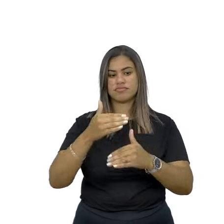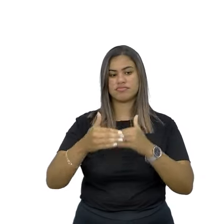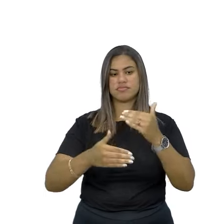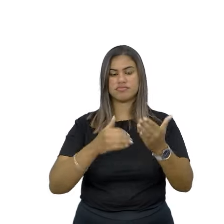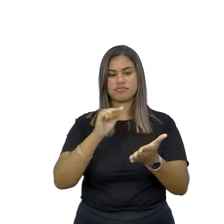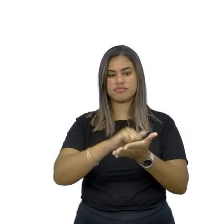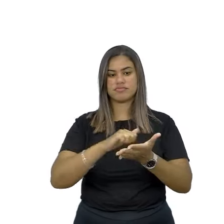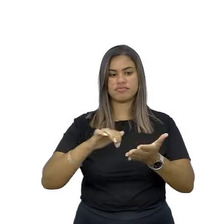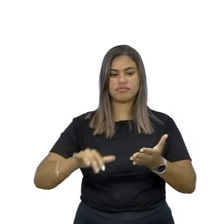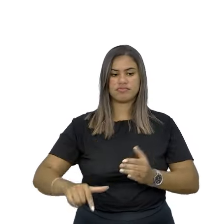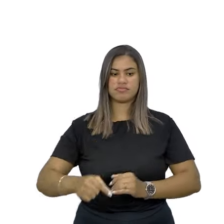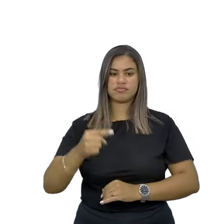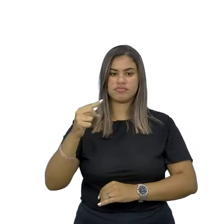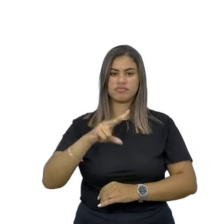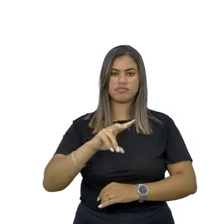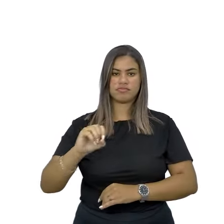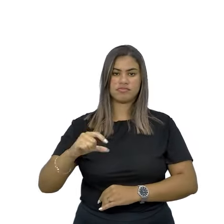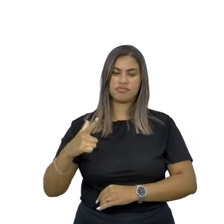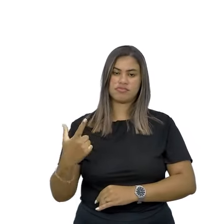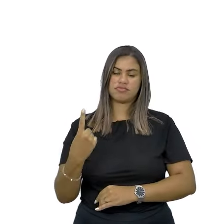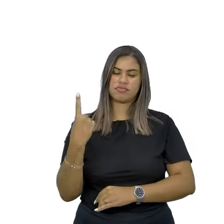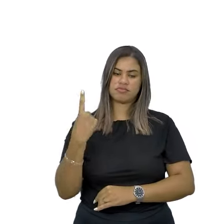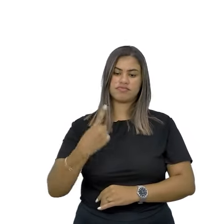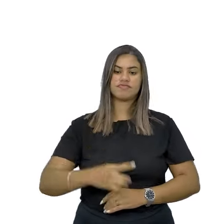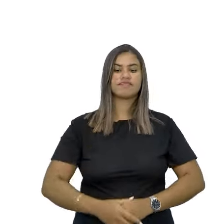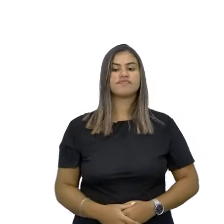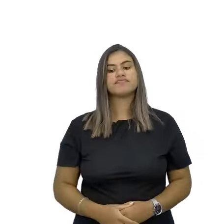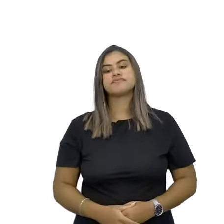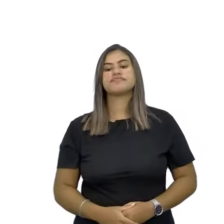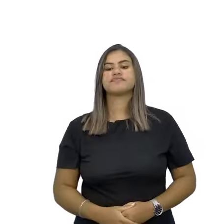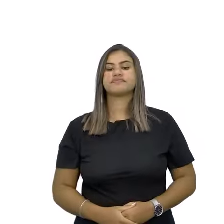da sequência de atividade 1 do volume 1.